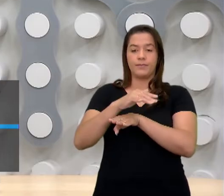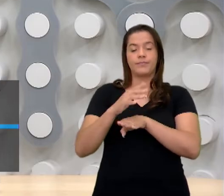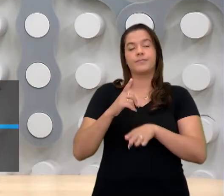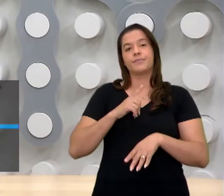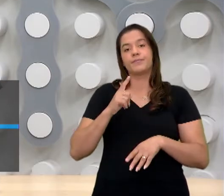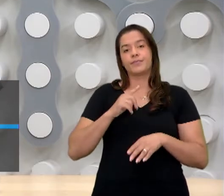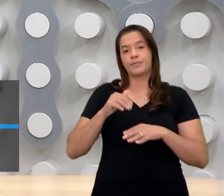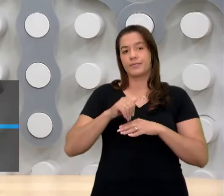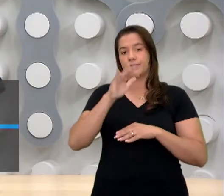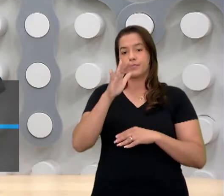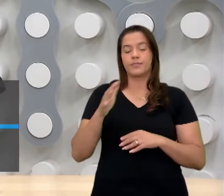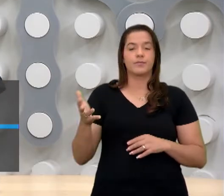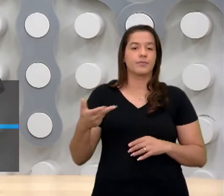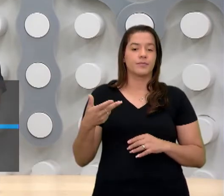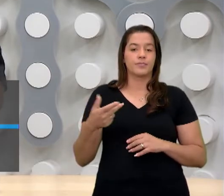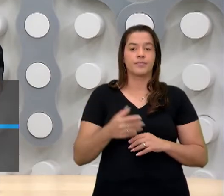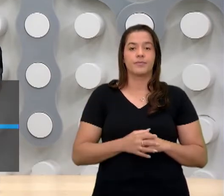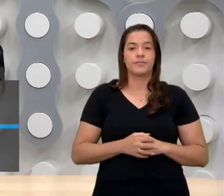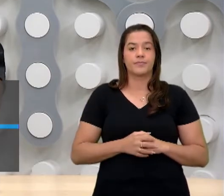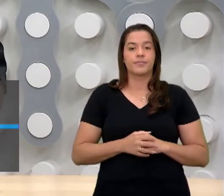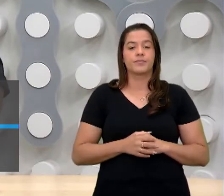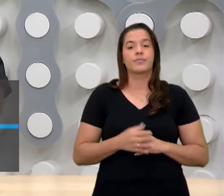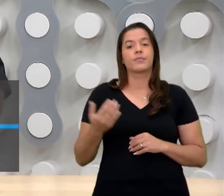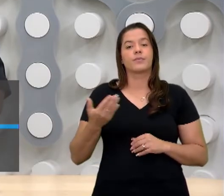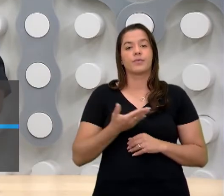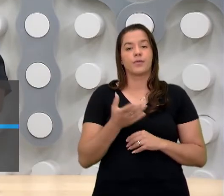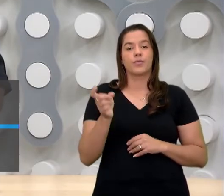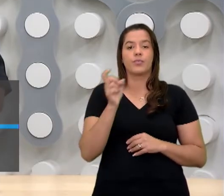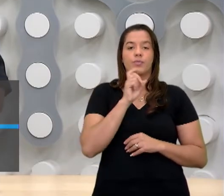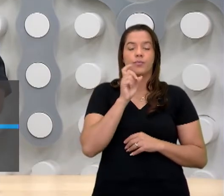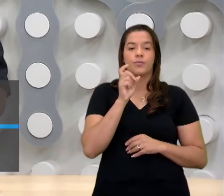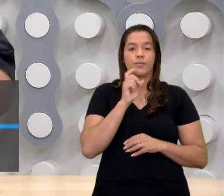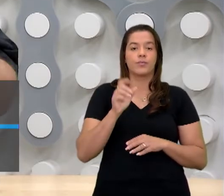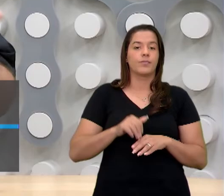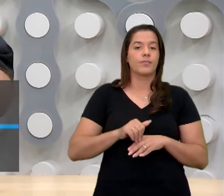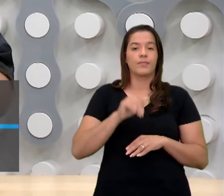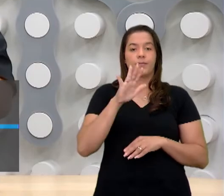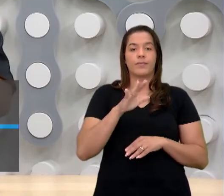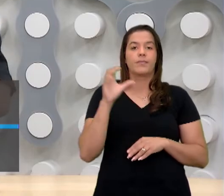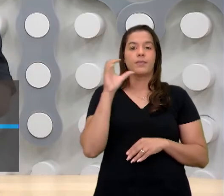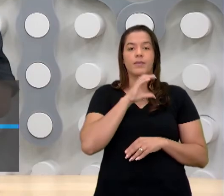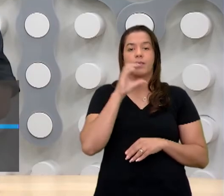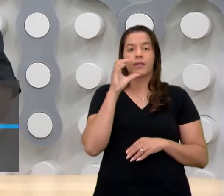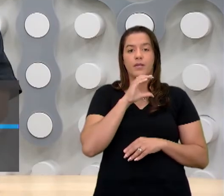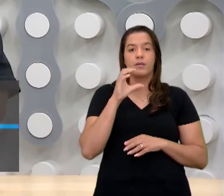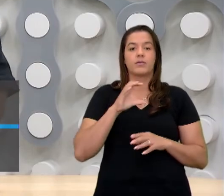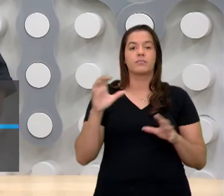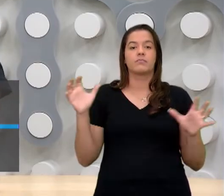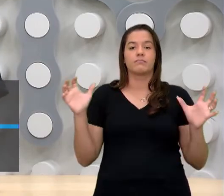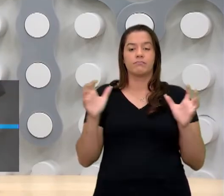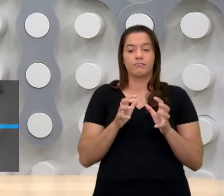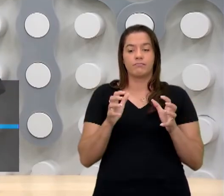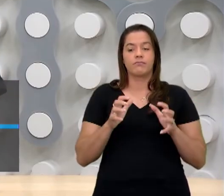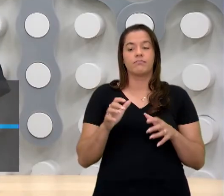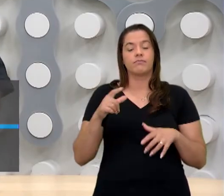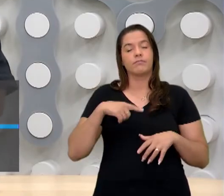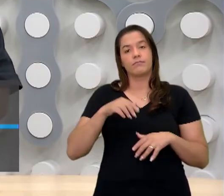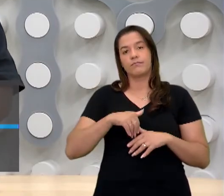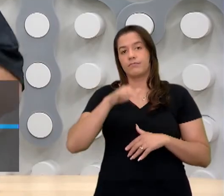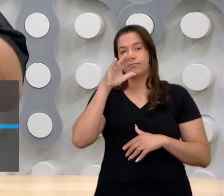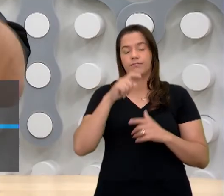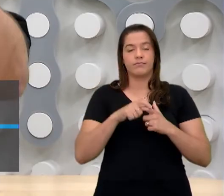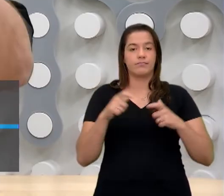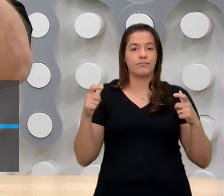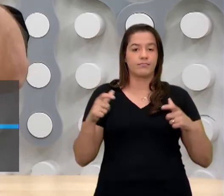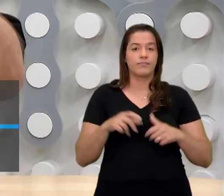superfície aí nos continentes, né? Então o resfriamento ele é muito mais rápido e também sofre um processo de pressão bem maior.